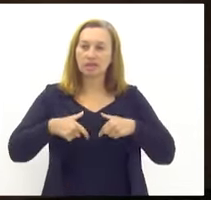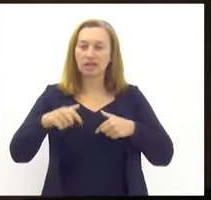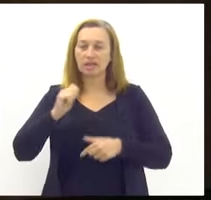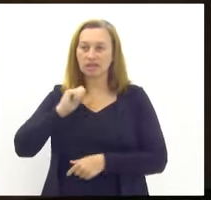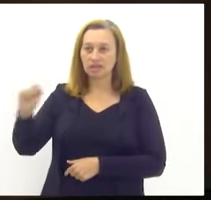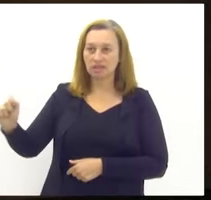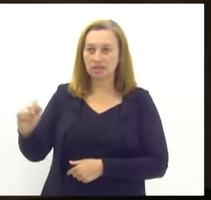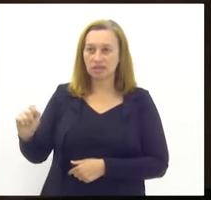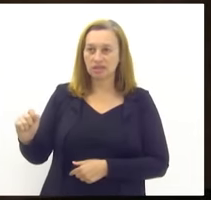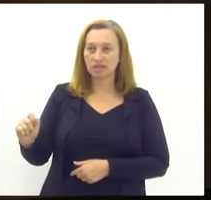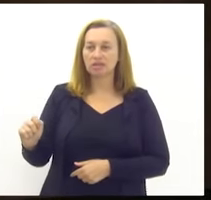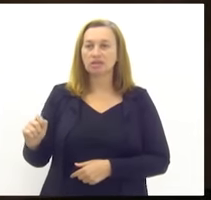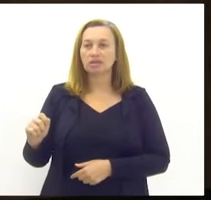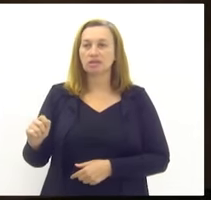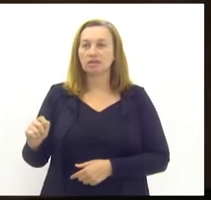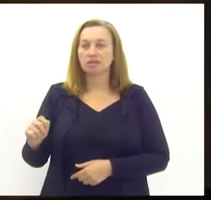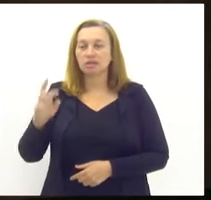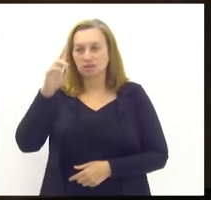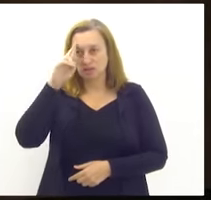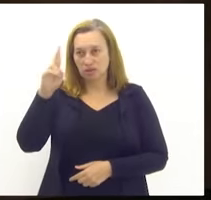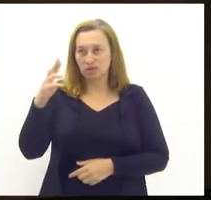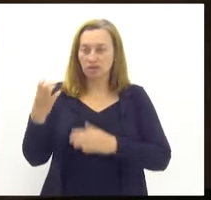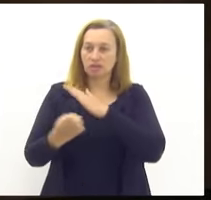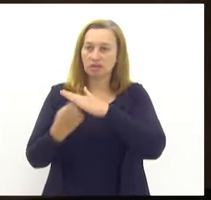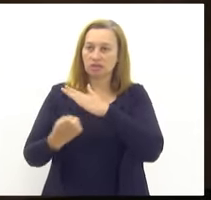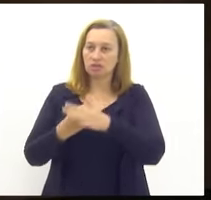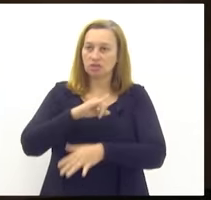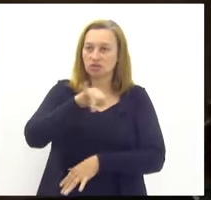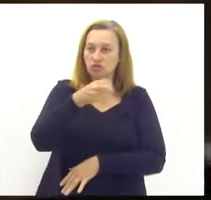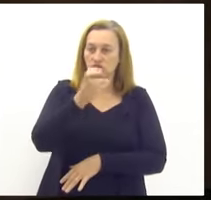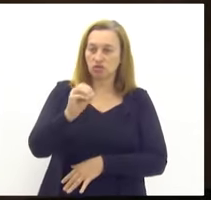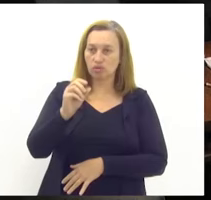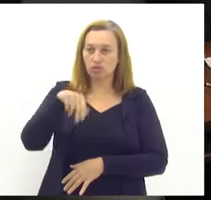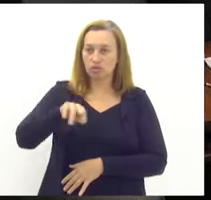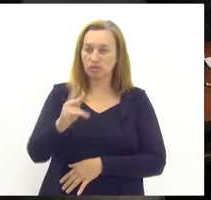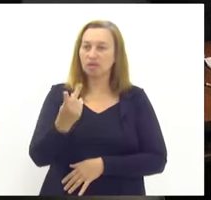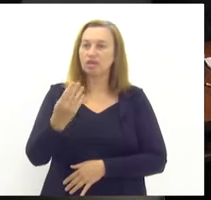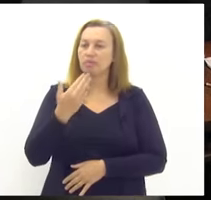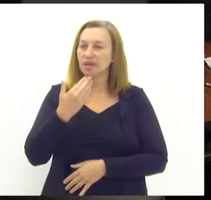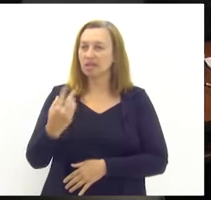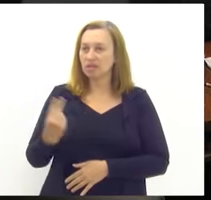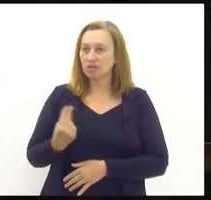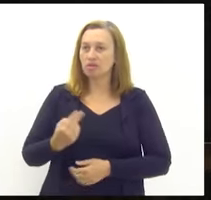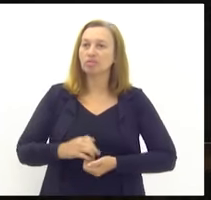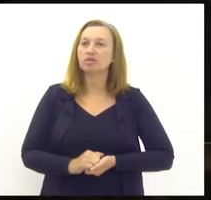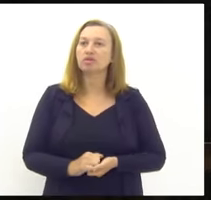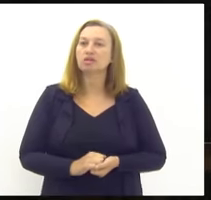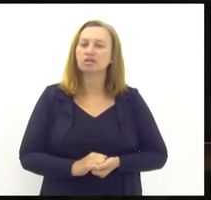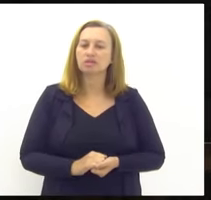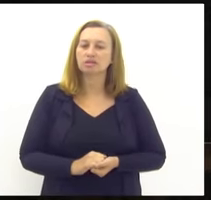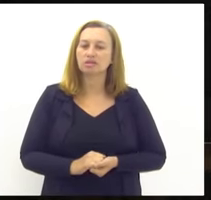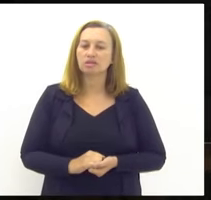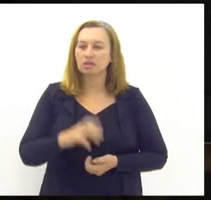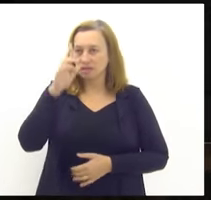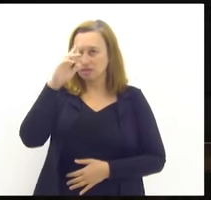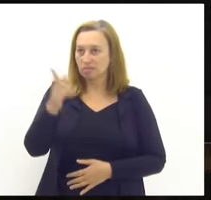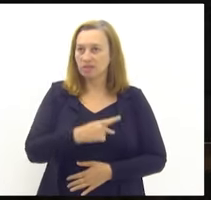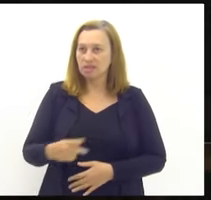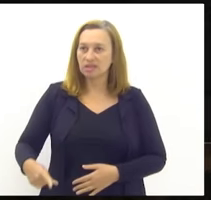empresário Charles e pedir ele com autoria Muito obrigado obrigado Deputado Deputado